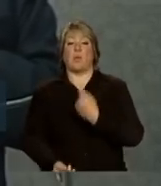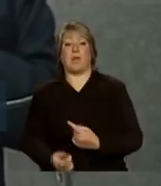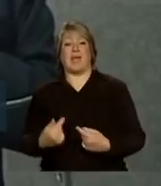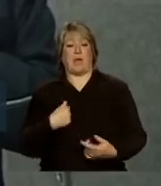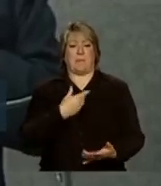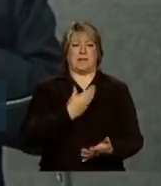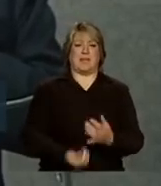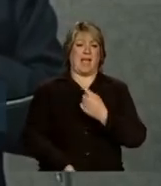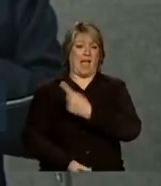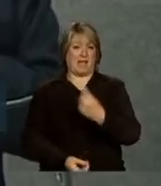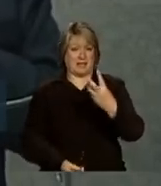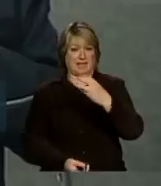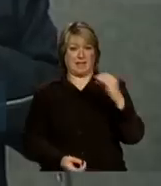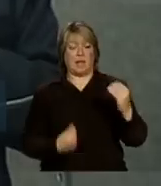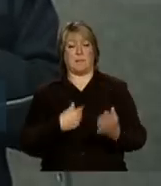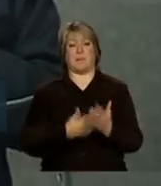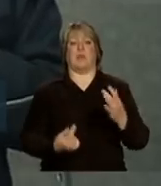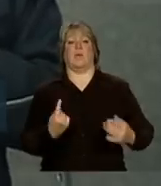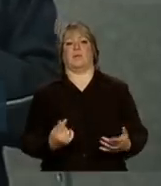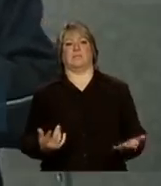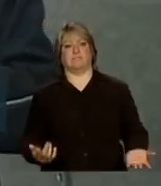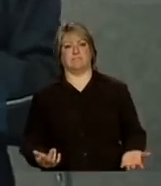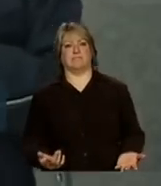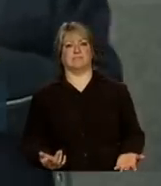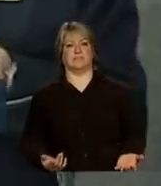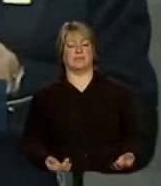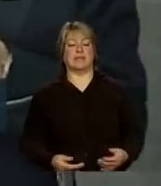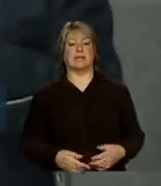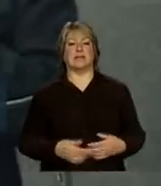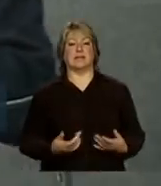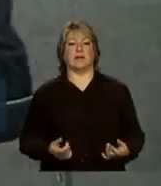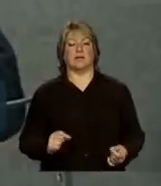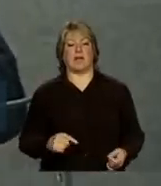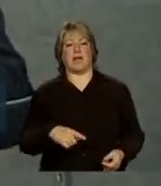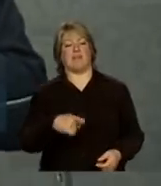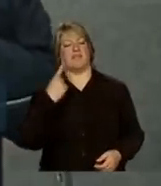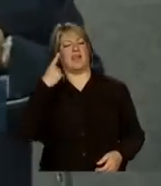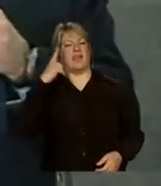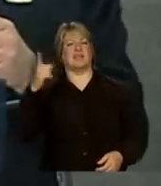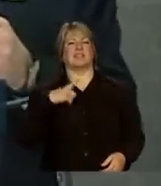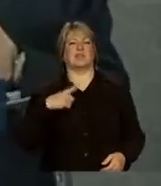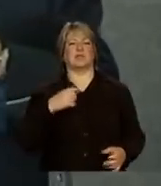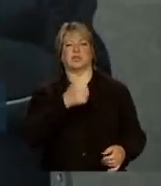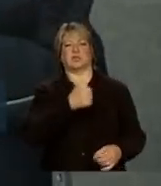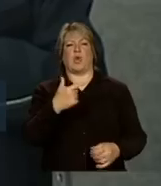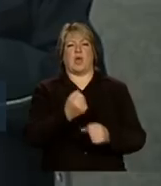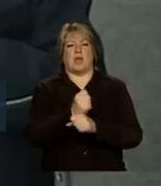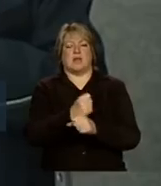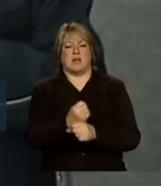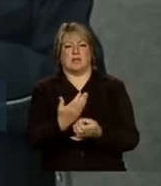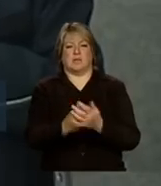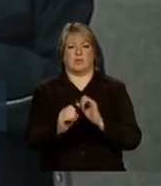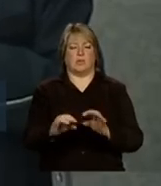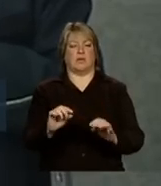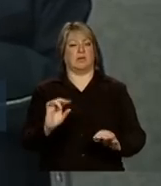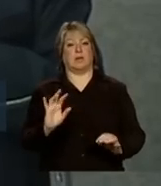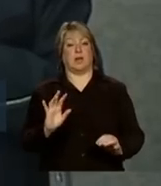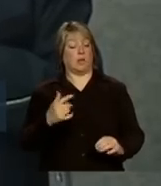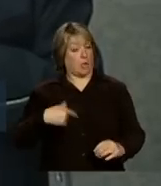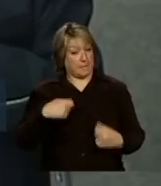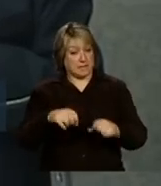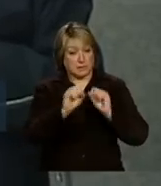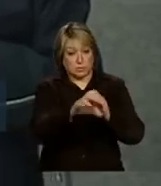300 billets Eu perdia um eu disse não mas também o cara tem 12 anos de educação e de Formação eu disse p não vamos ter que